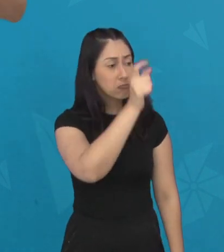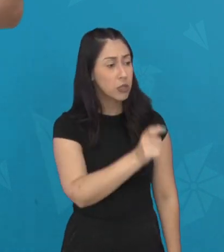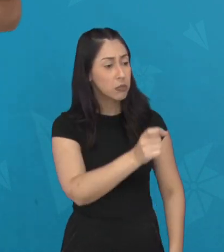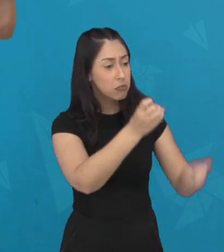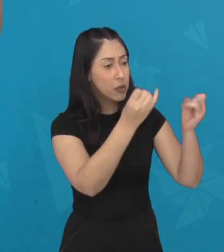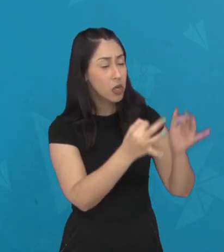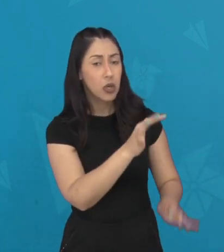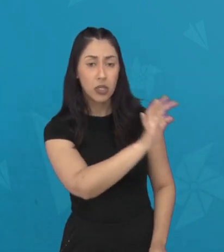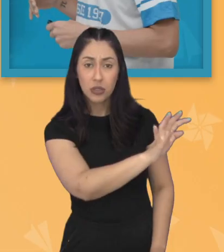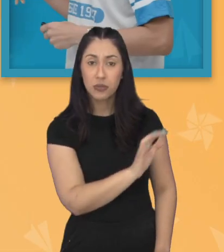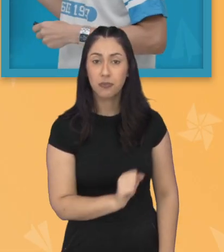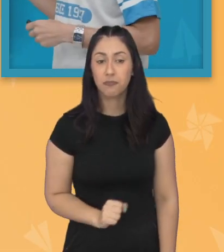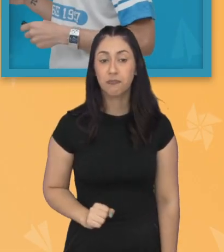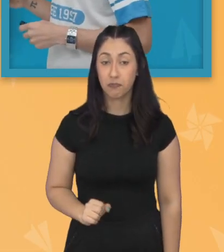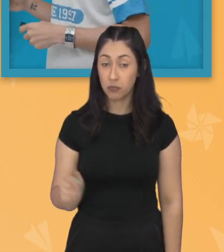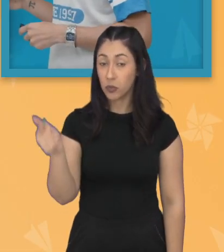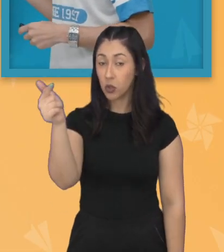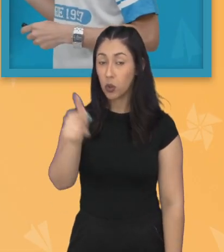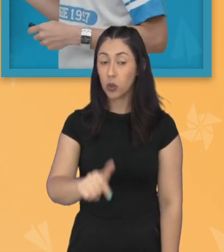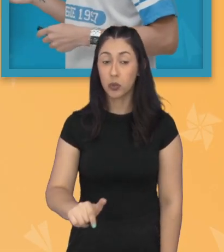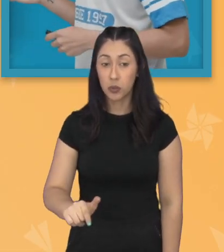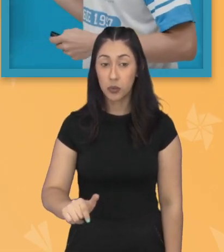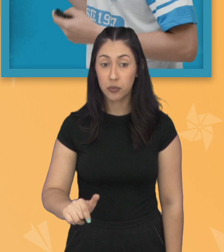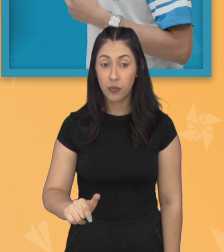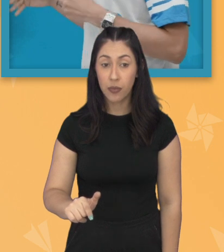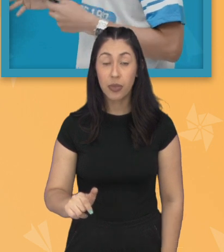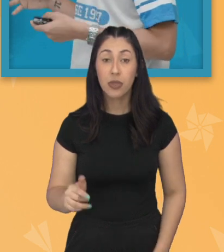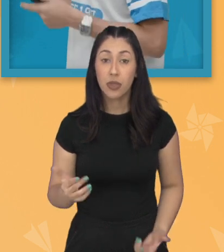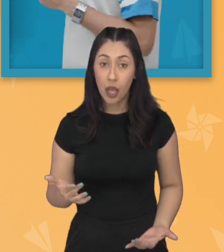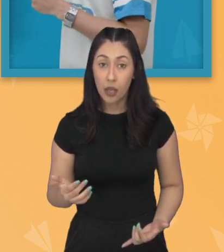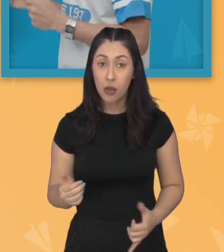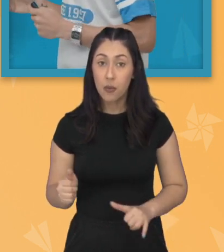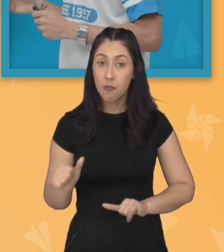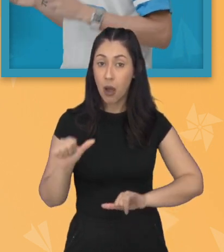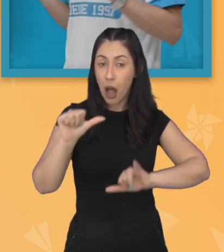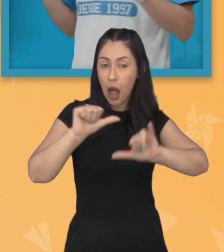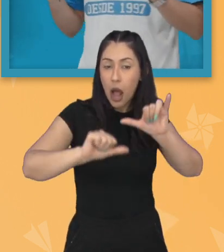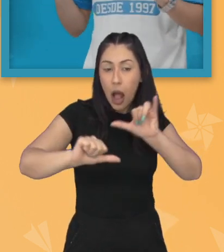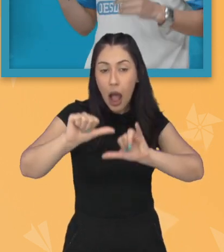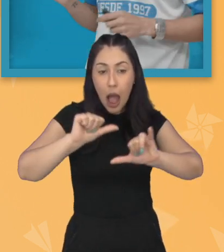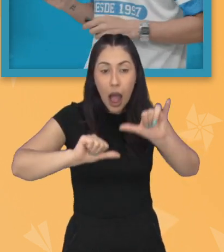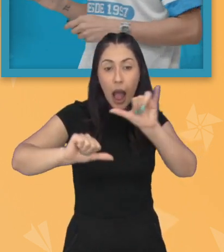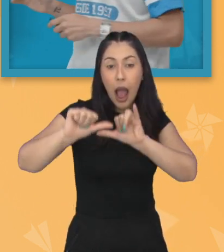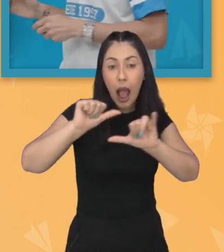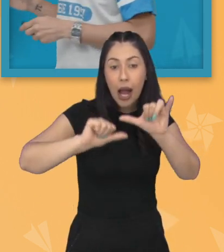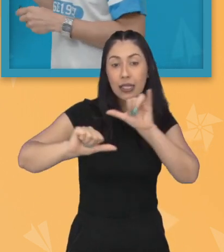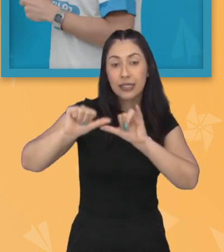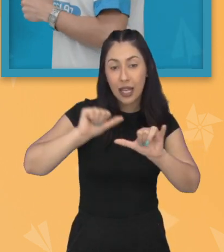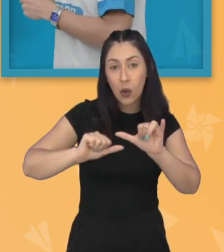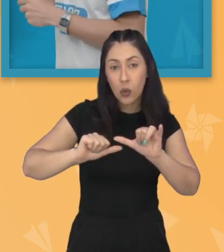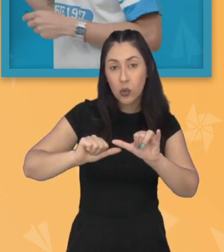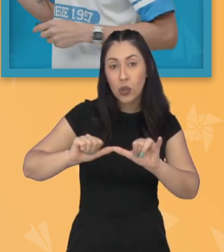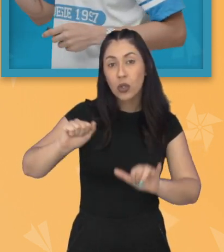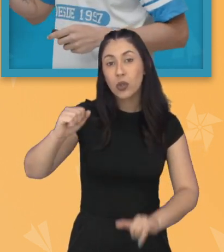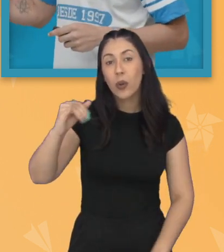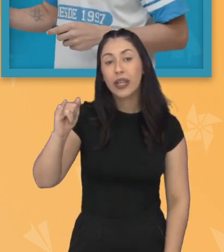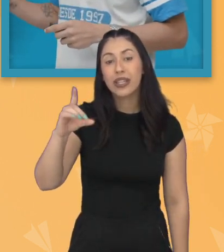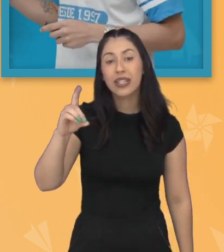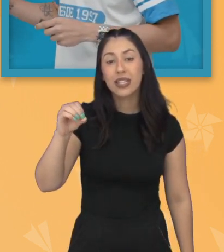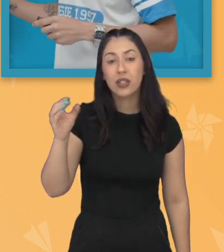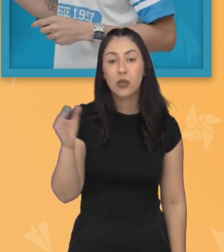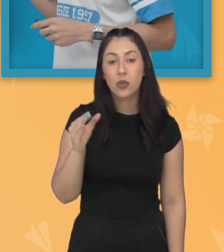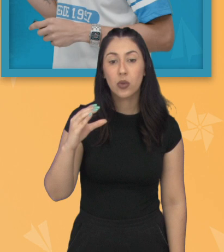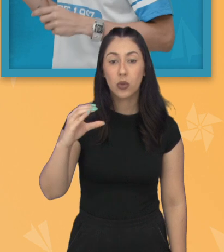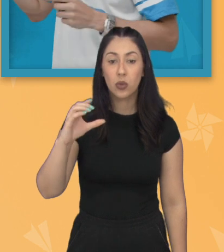No próximo exercício, ele fala assim, na reação de neutralização do ácido clorídrico pelo hidróxido de magnésio, sabe-se que